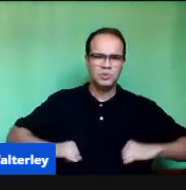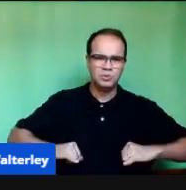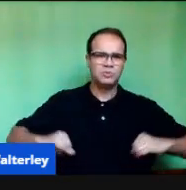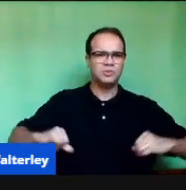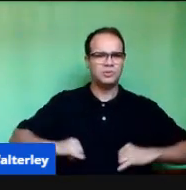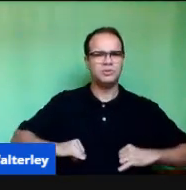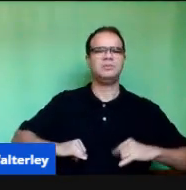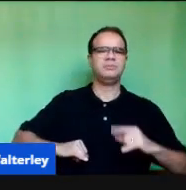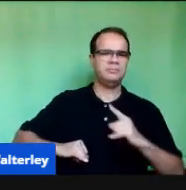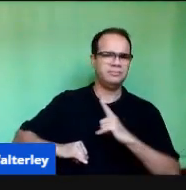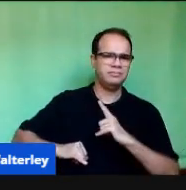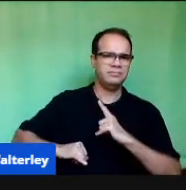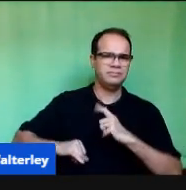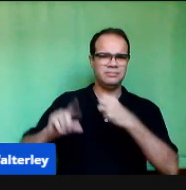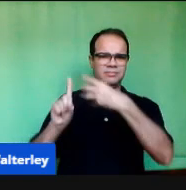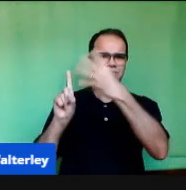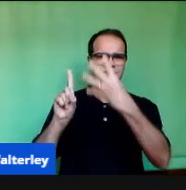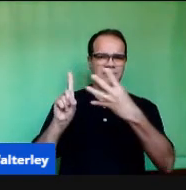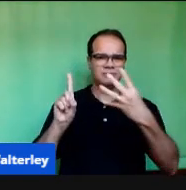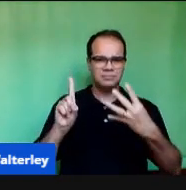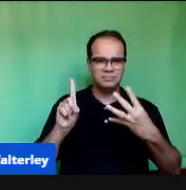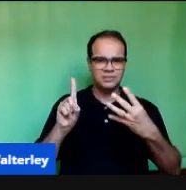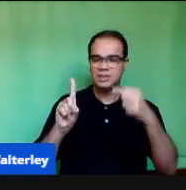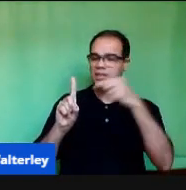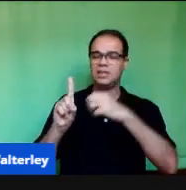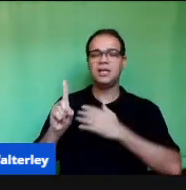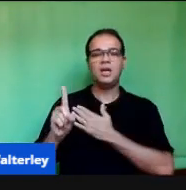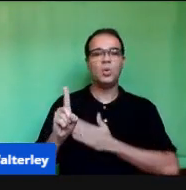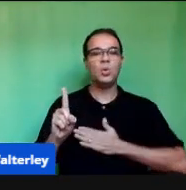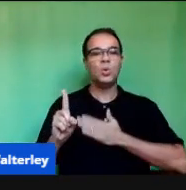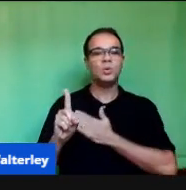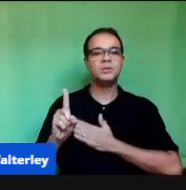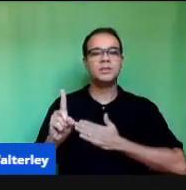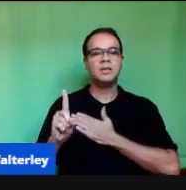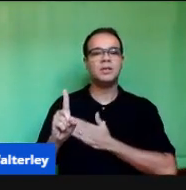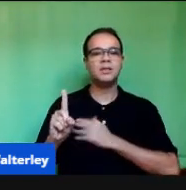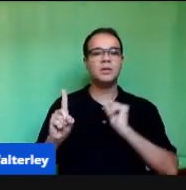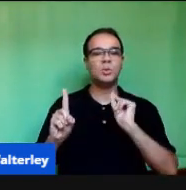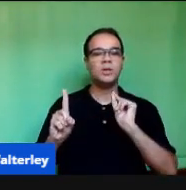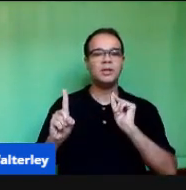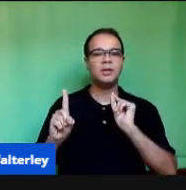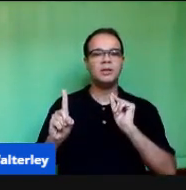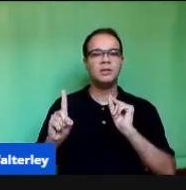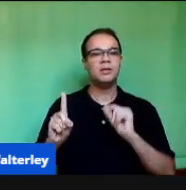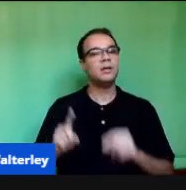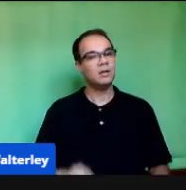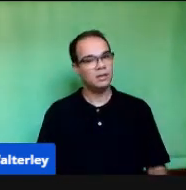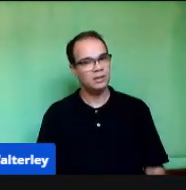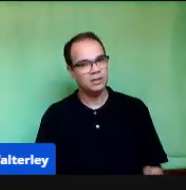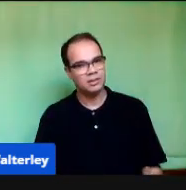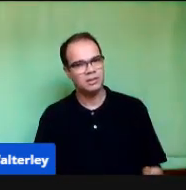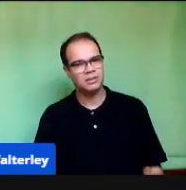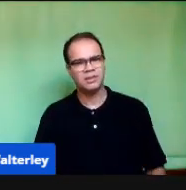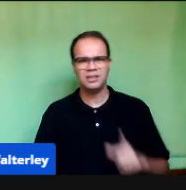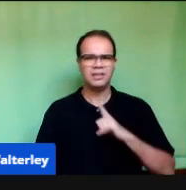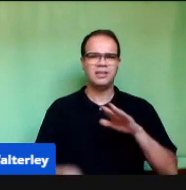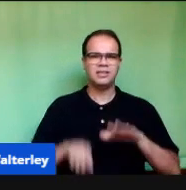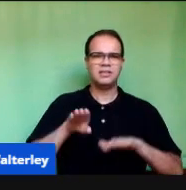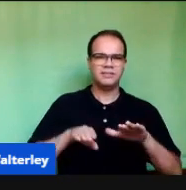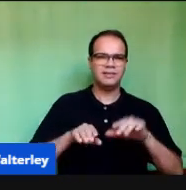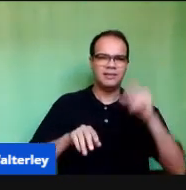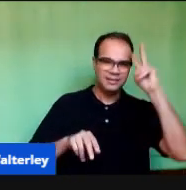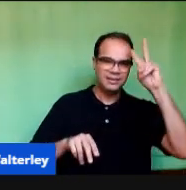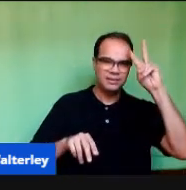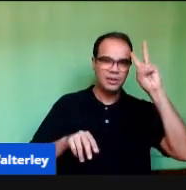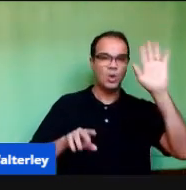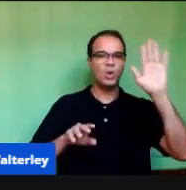impacta para eles no gosto do esporte, porque tem uma divisão binária na educação física na maioria das vezes. Então, assim, meninos